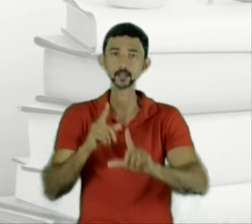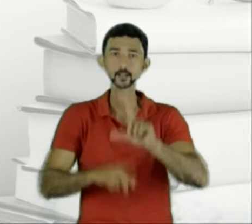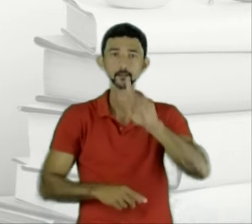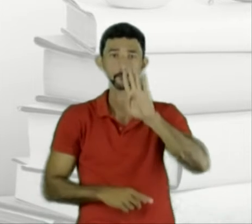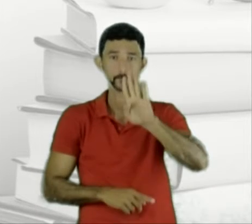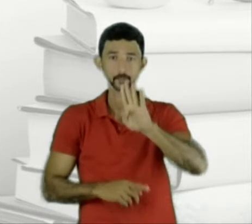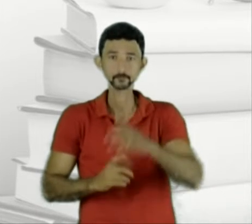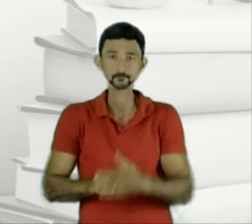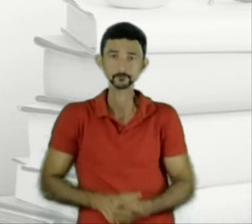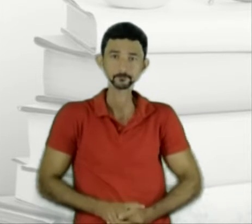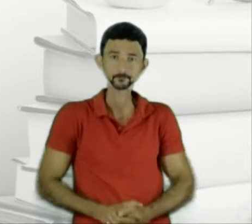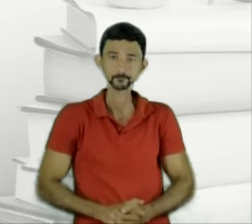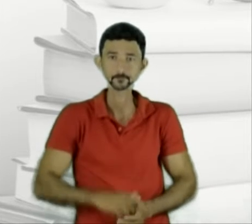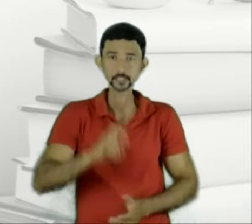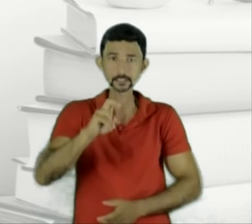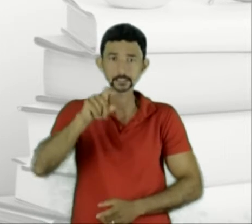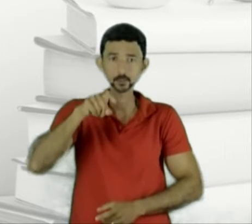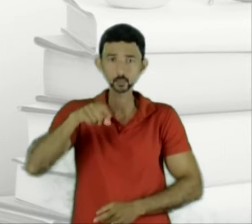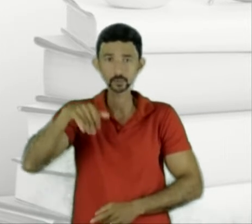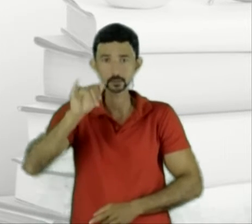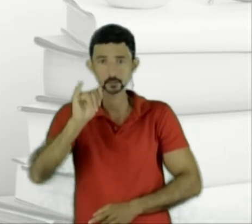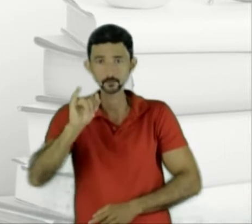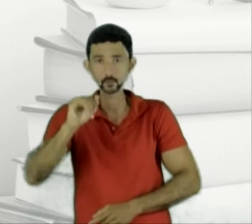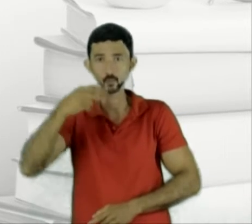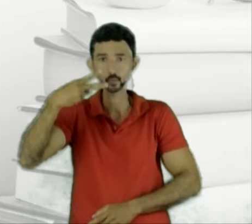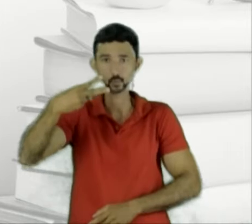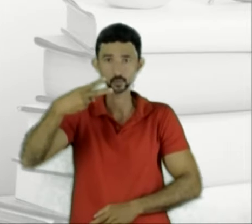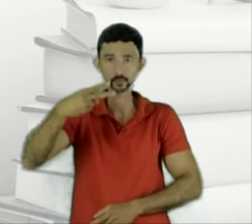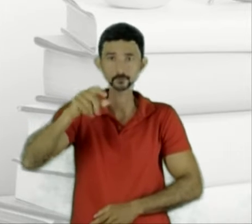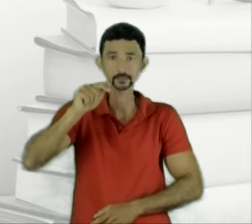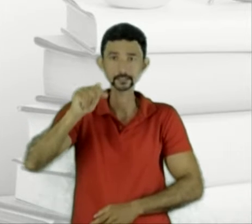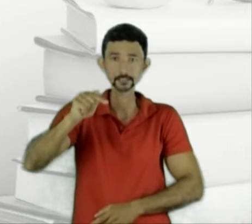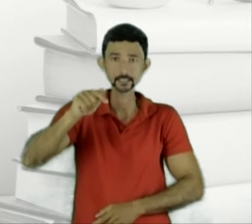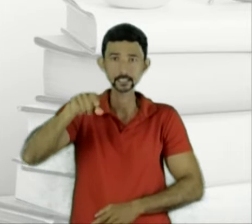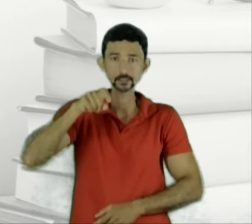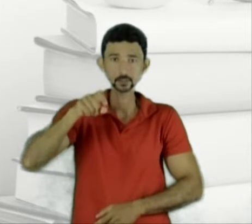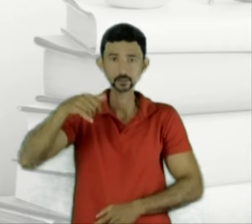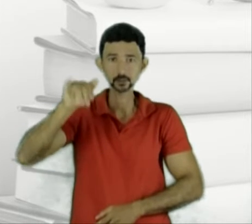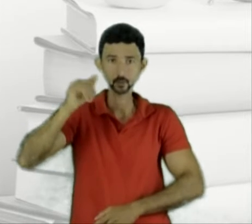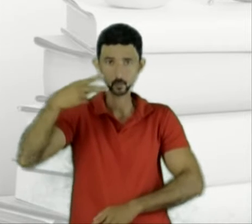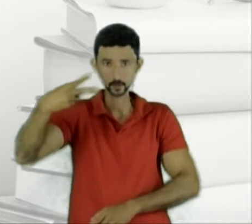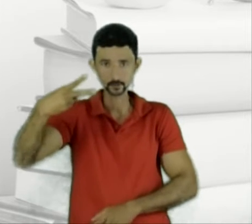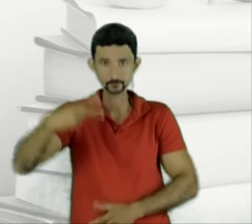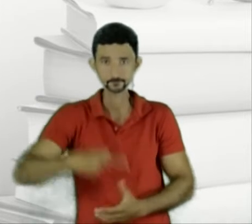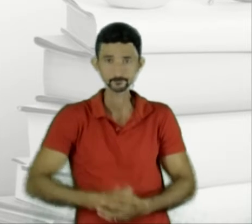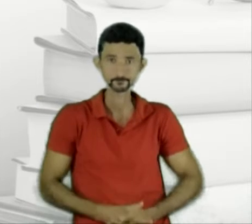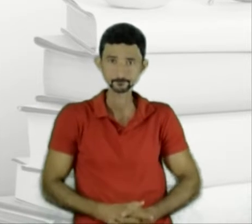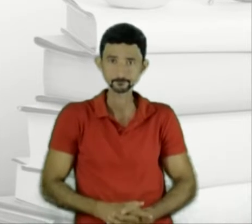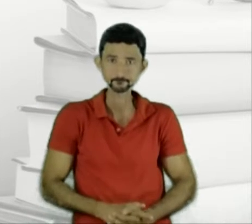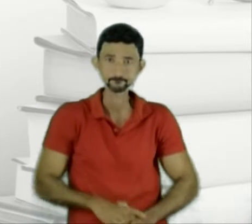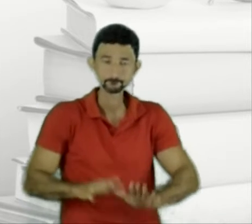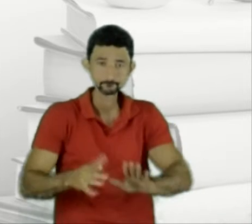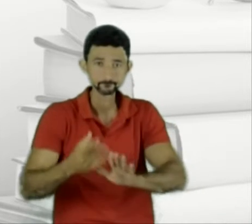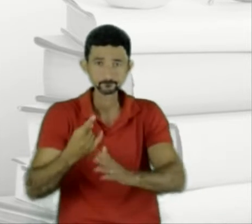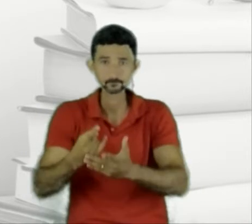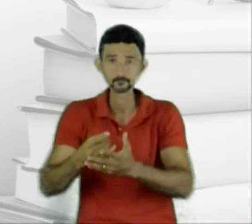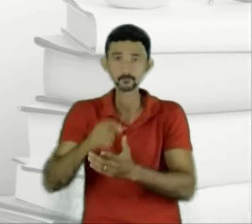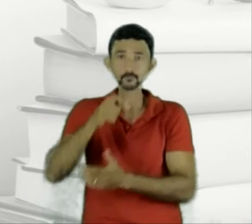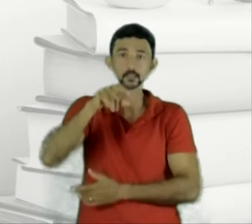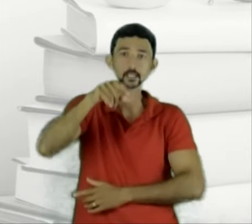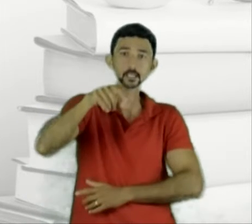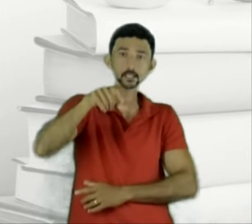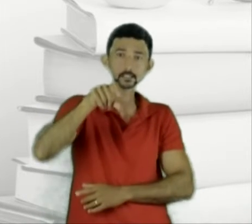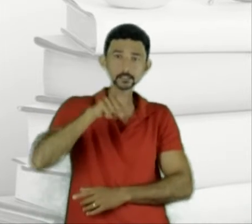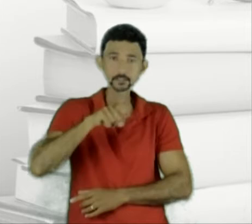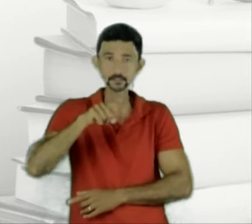B, dois monômios, 5xy ao quadrado e 7xy ao quadrado. Então, xy